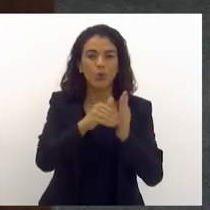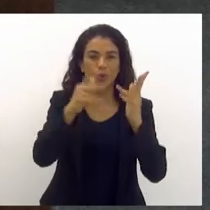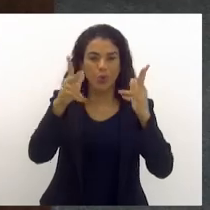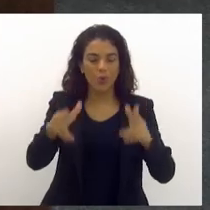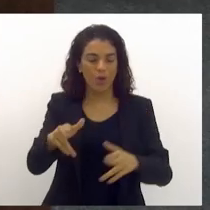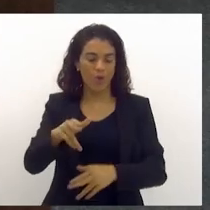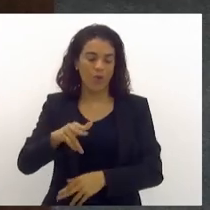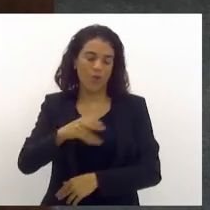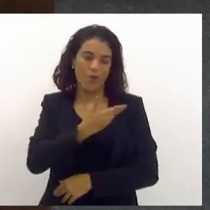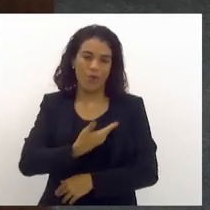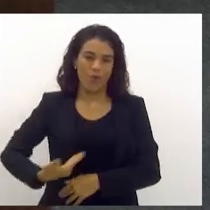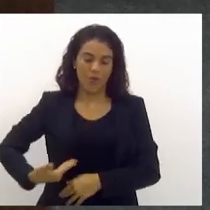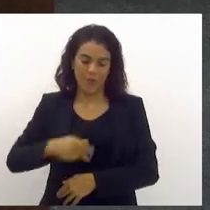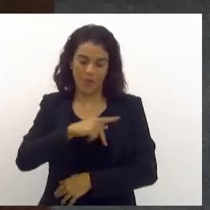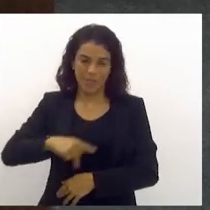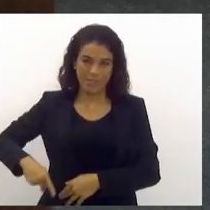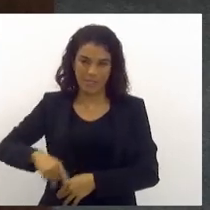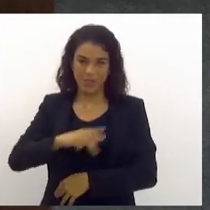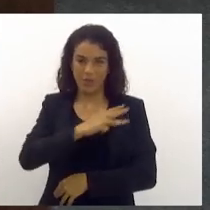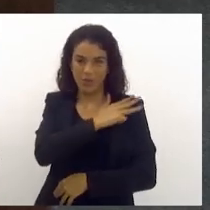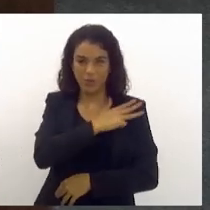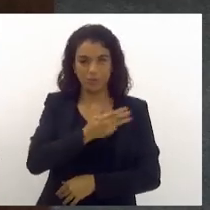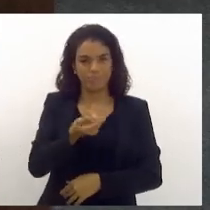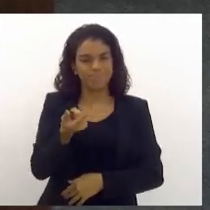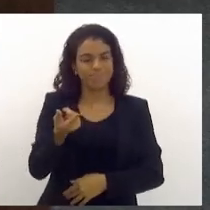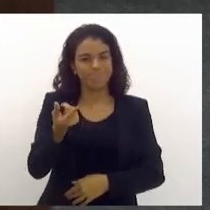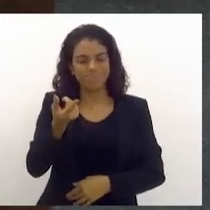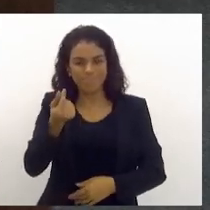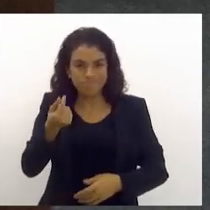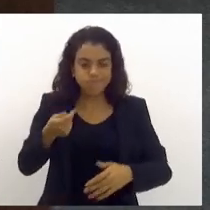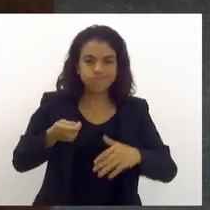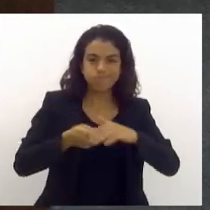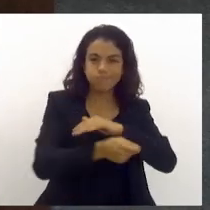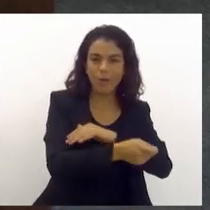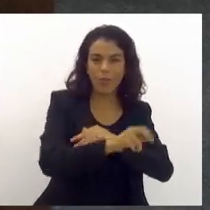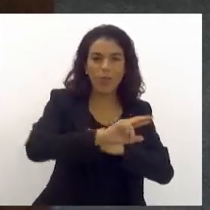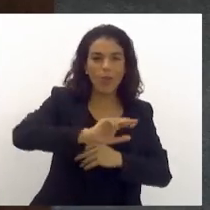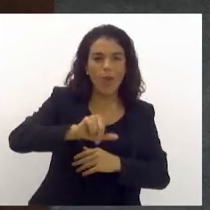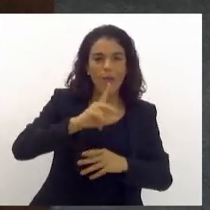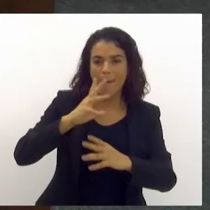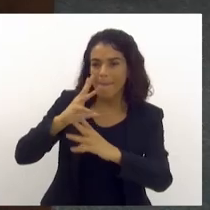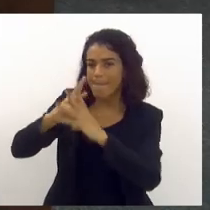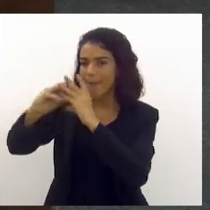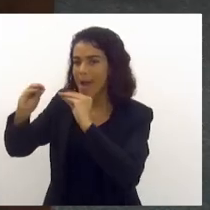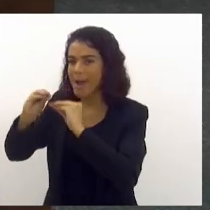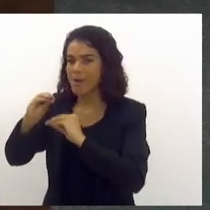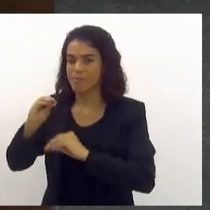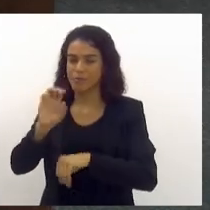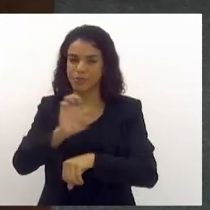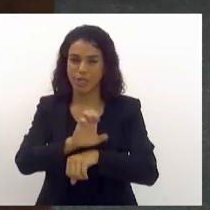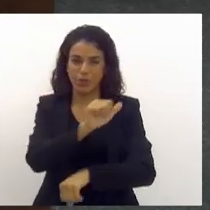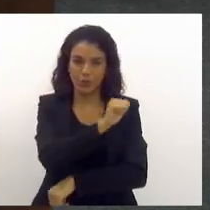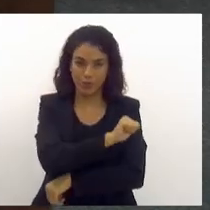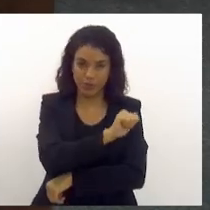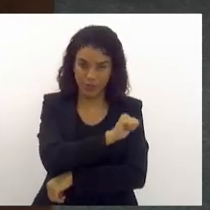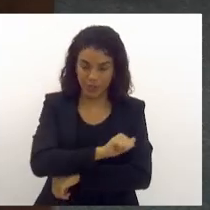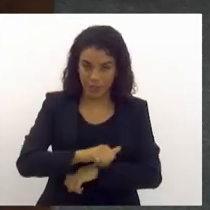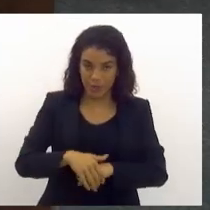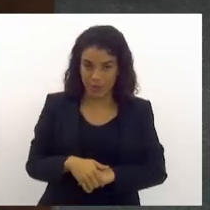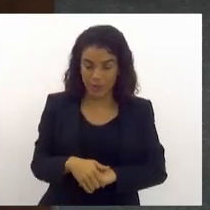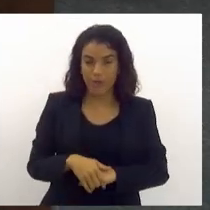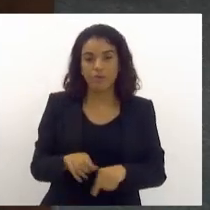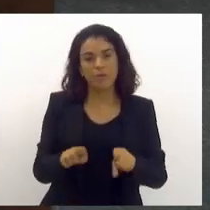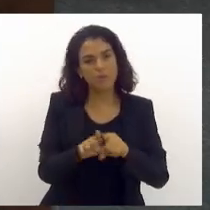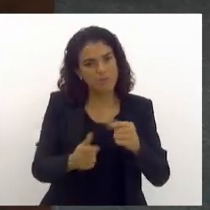fazendo, que é concluir, investir, por favor, deputado, botar recursos, não virar as costas para o estado do Rio de Janeiro,